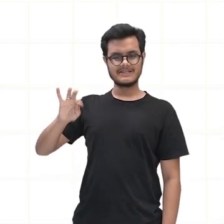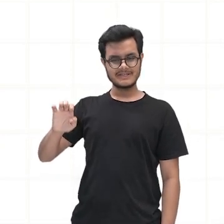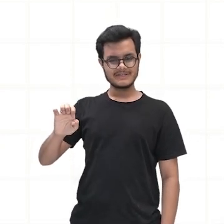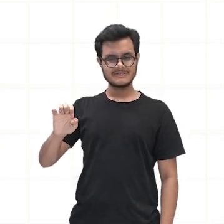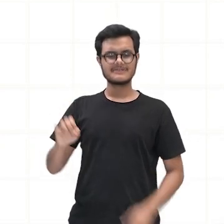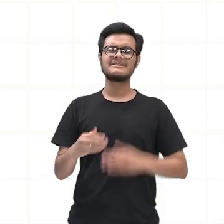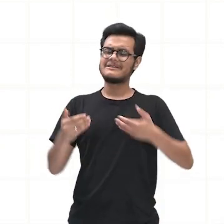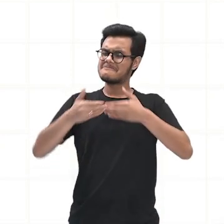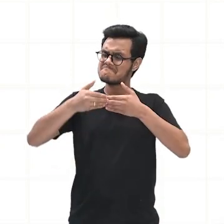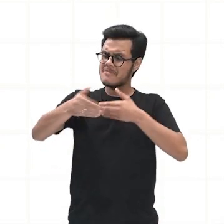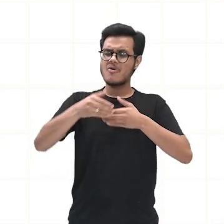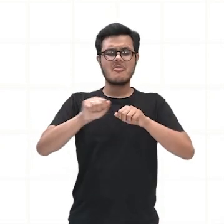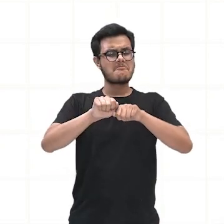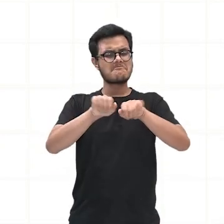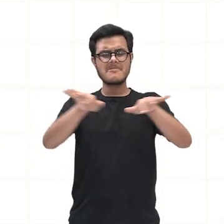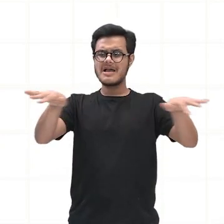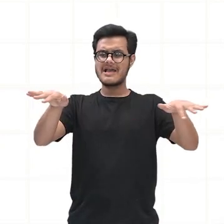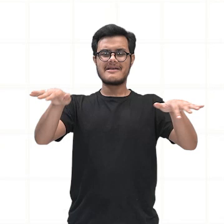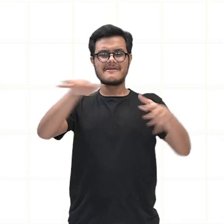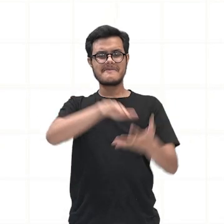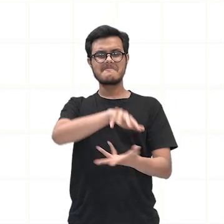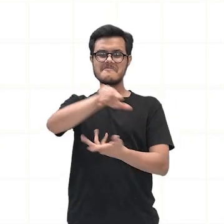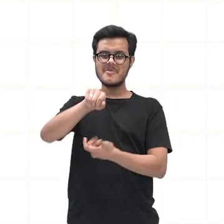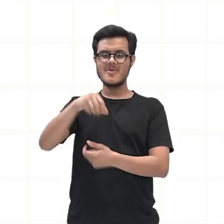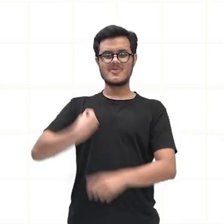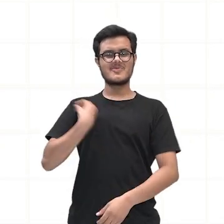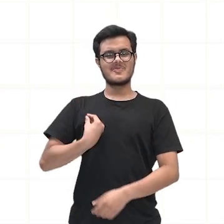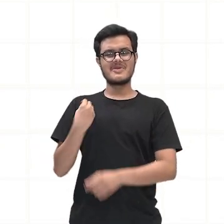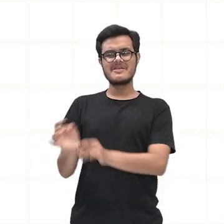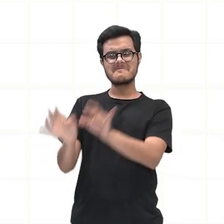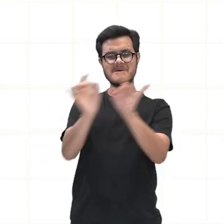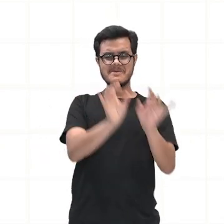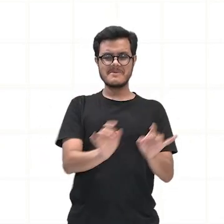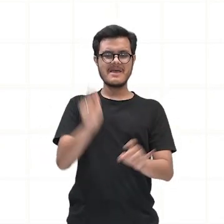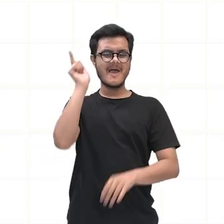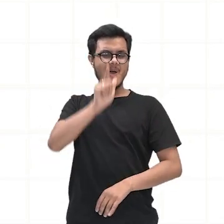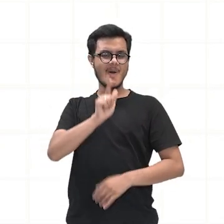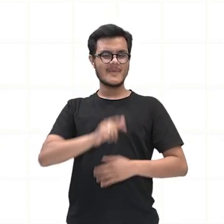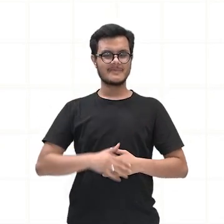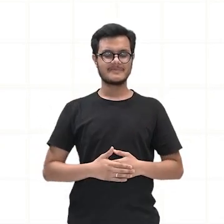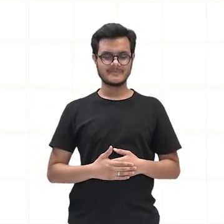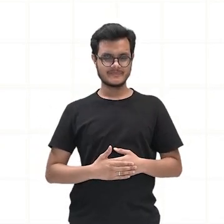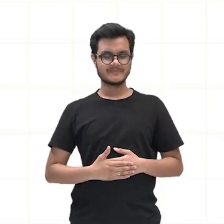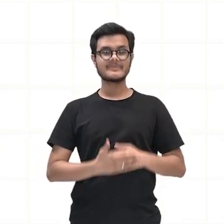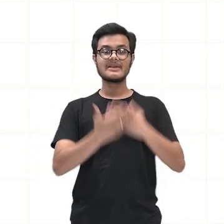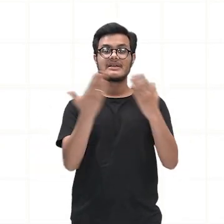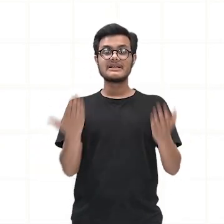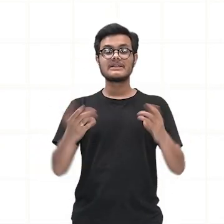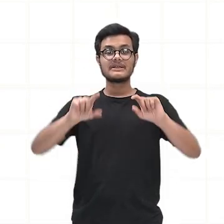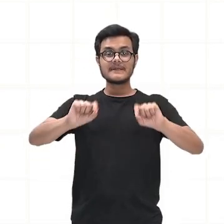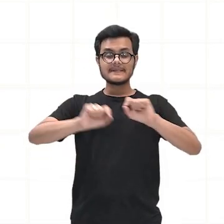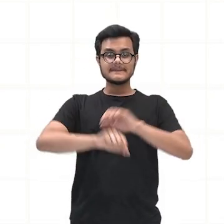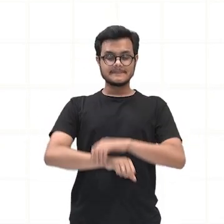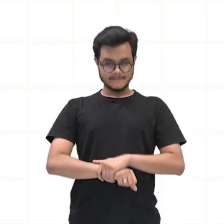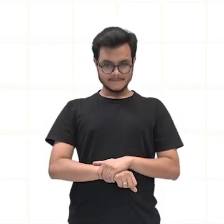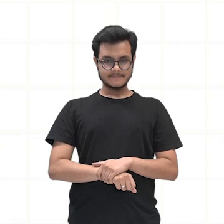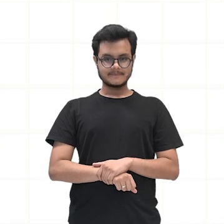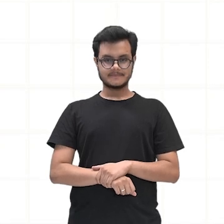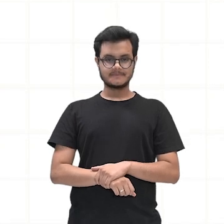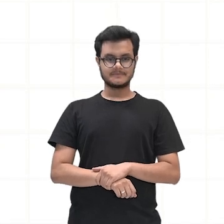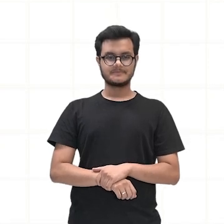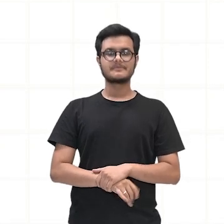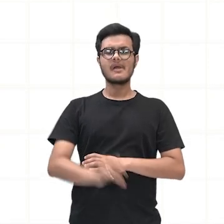de várias partes do mundo, certo? E aí, olha só, a gente vai ter o que